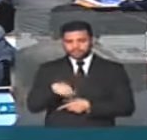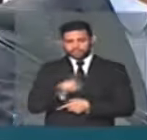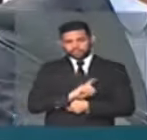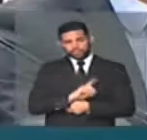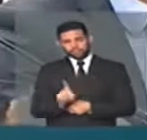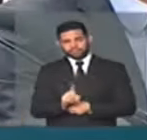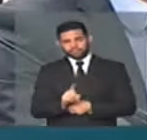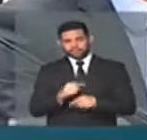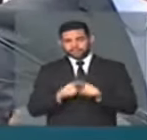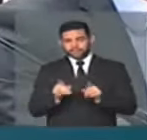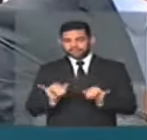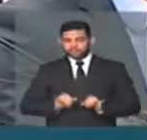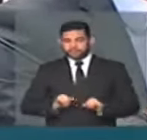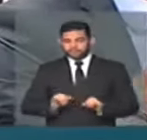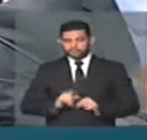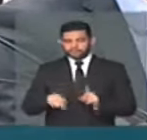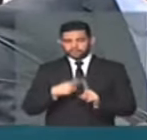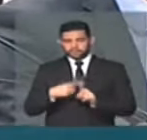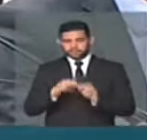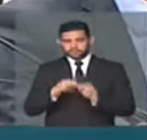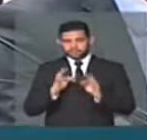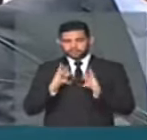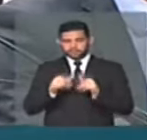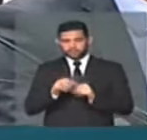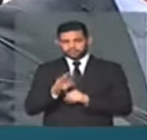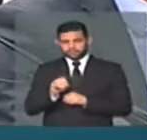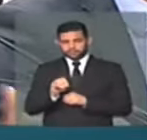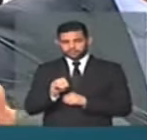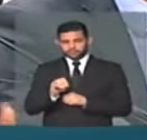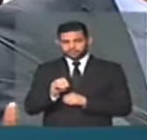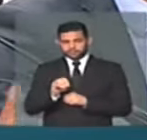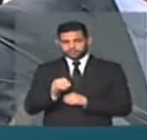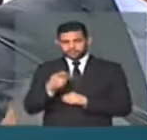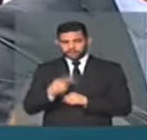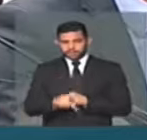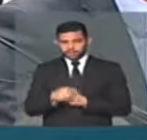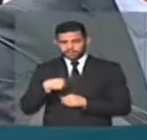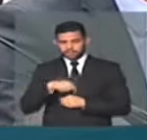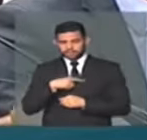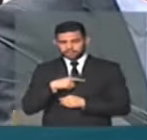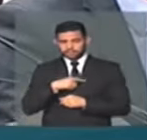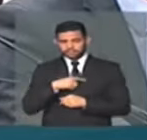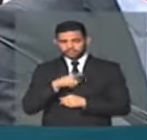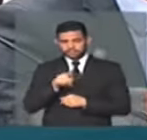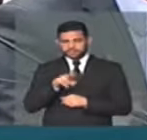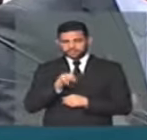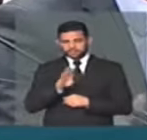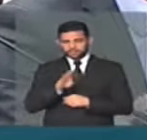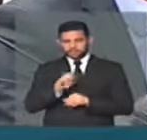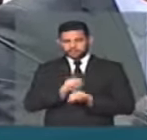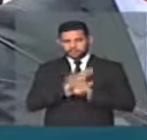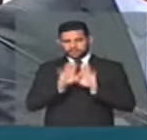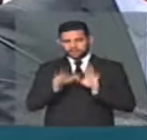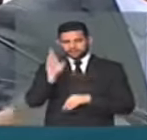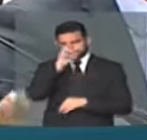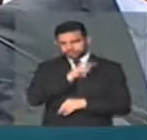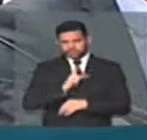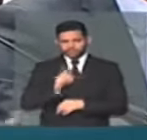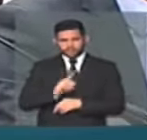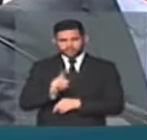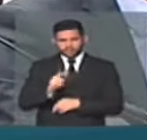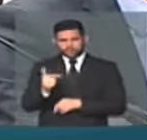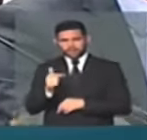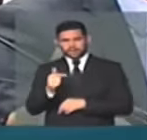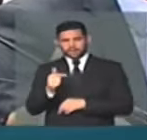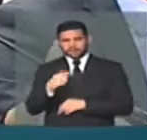não. Mas são vítimas muito mais do que autores. Aqui a nossa posição do PCdoB é muito clara, presidente.